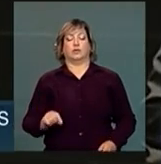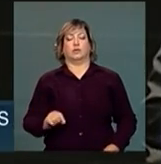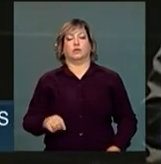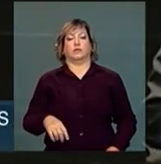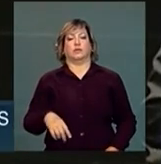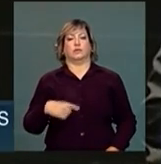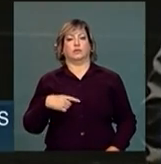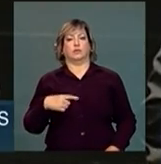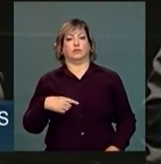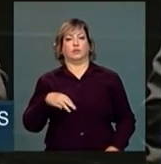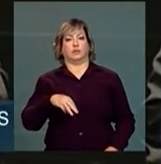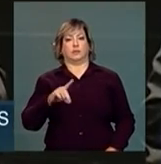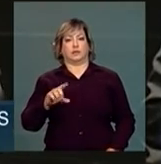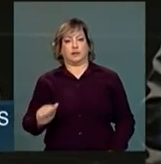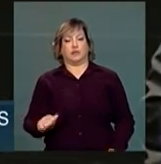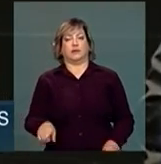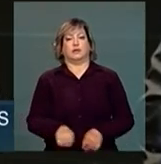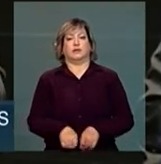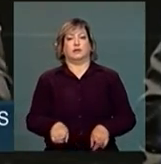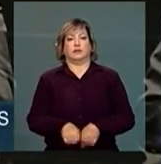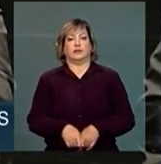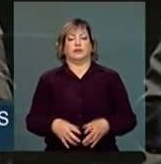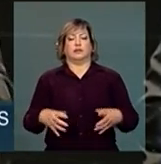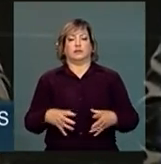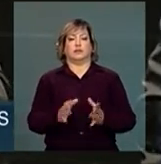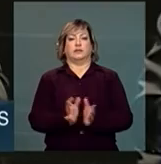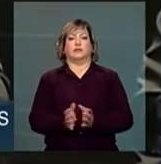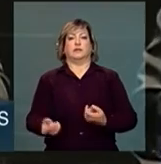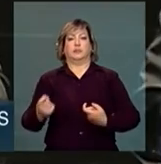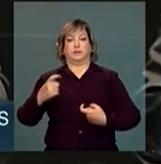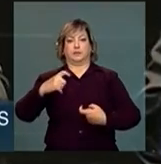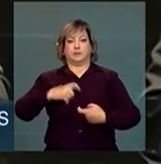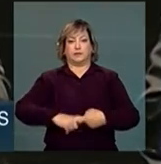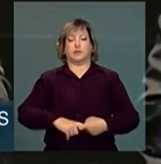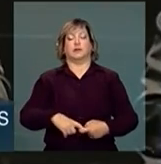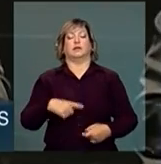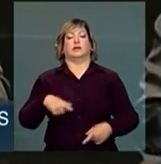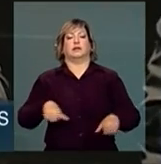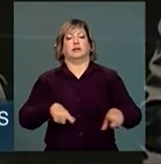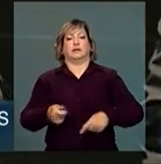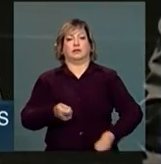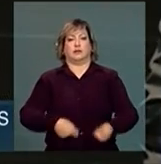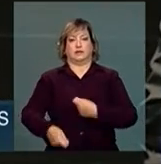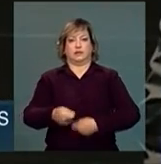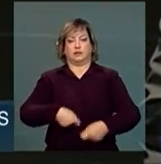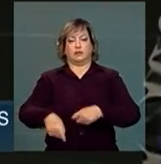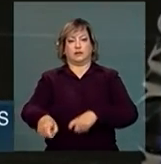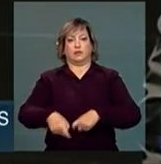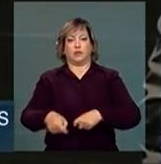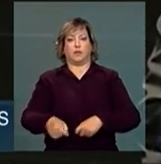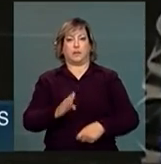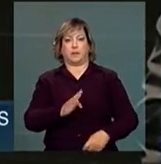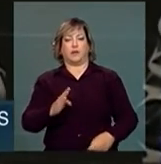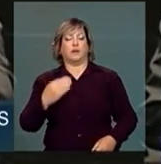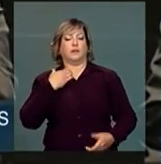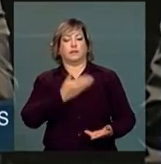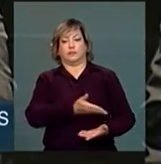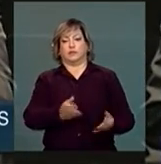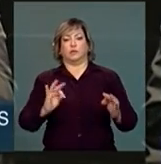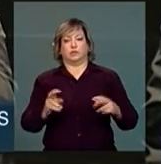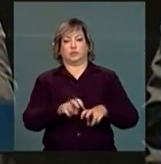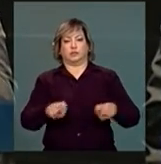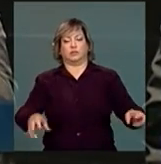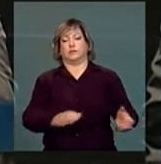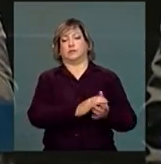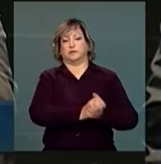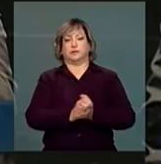Nery Geller, Clênio, nosso parceiro da Diretoria de Agronegócio do Banco do Brasil, Maurício, nosso presidente